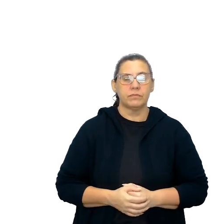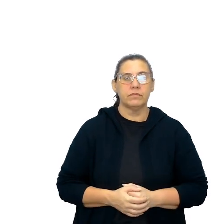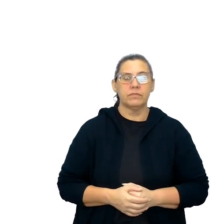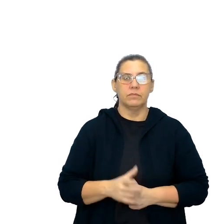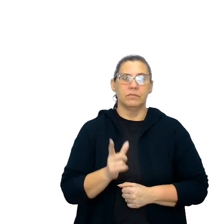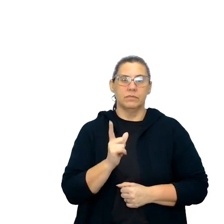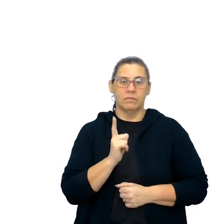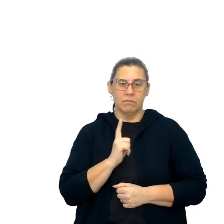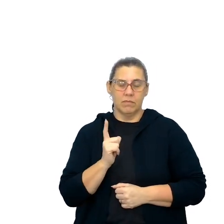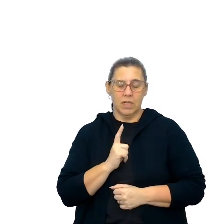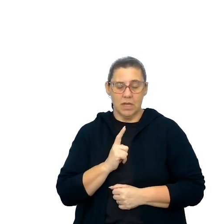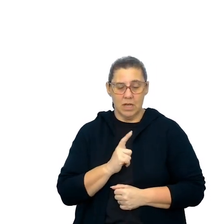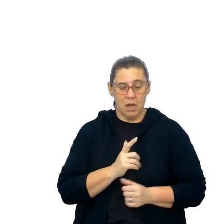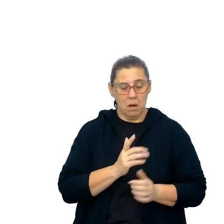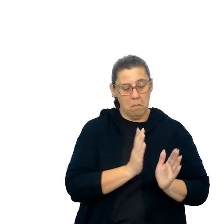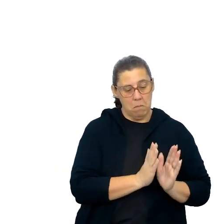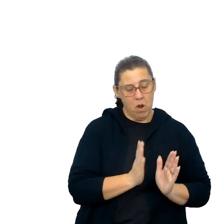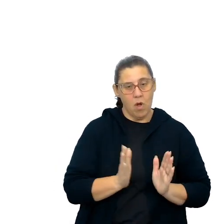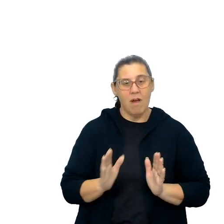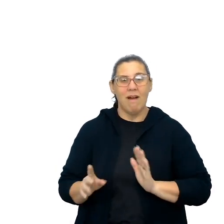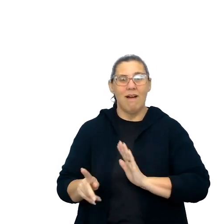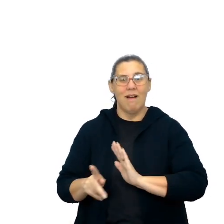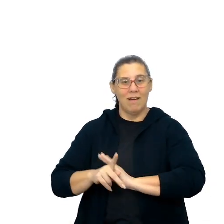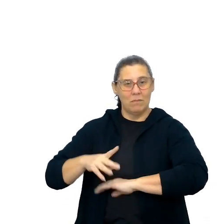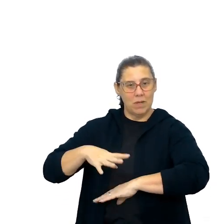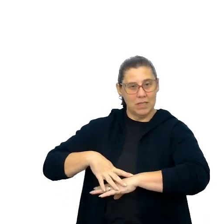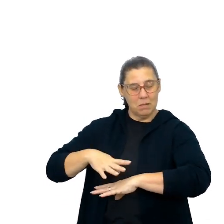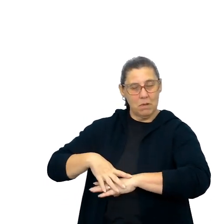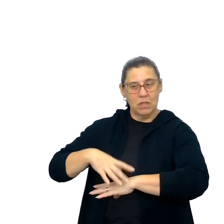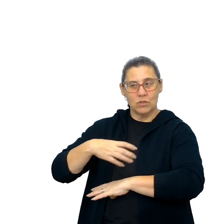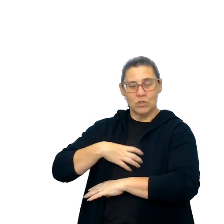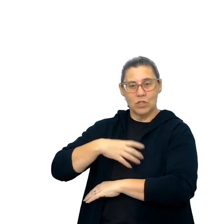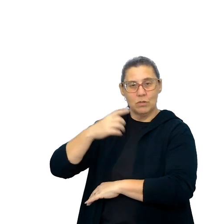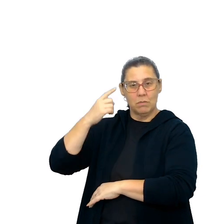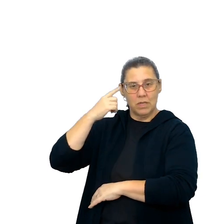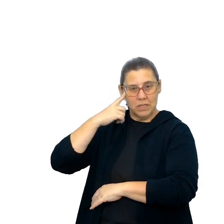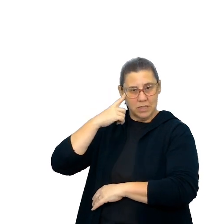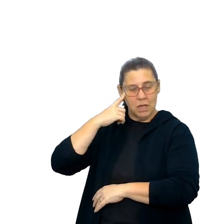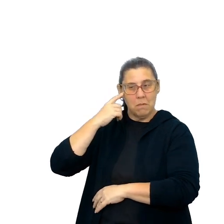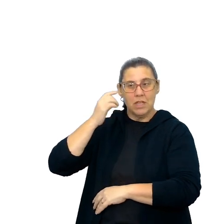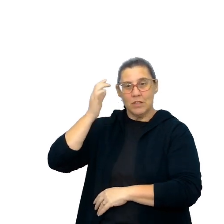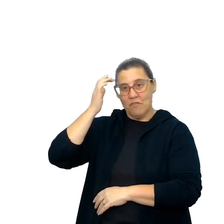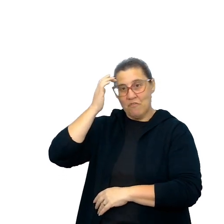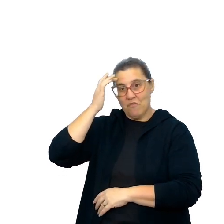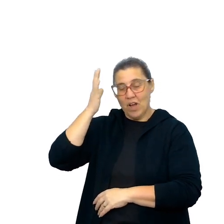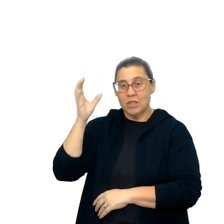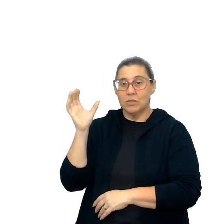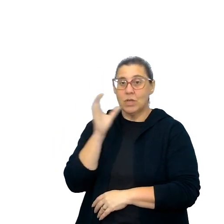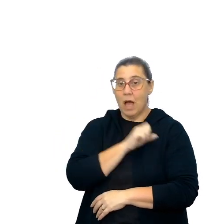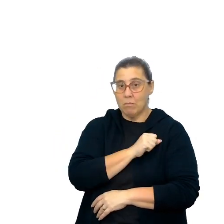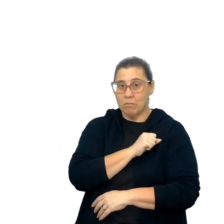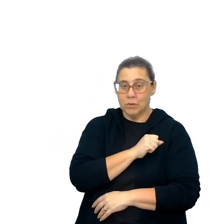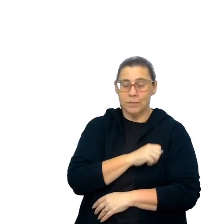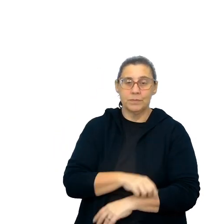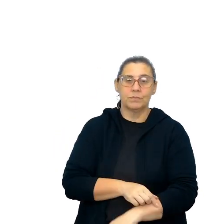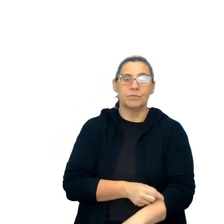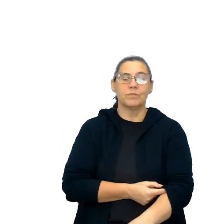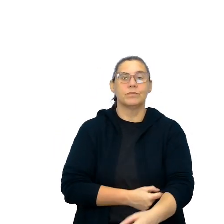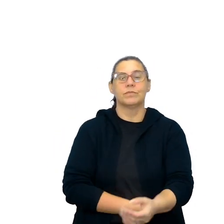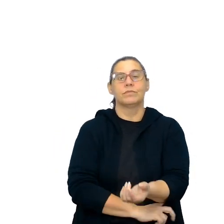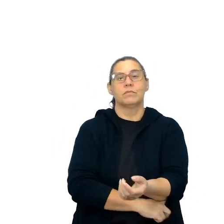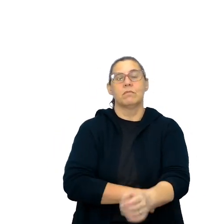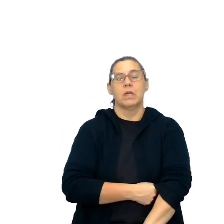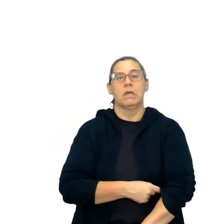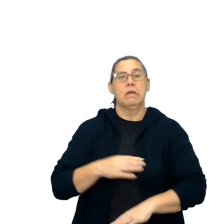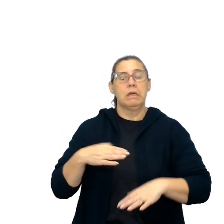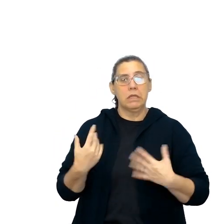ter um processo matemático e de pensar muito mais ágil e muito mais refinado, né? Então,